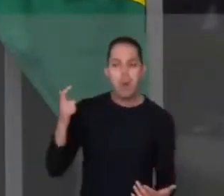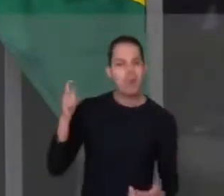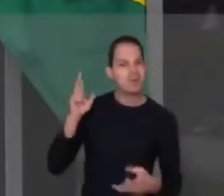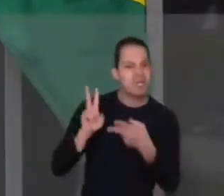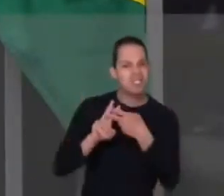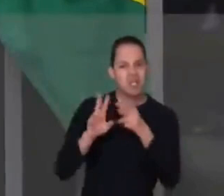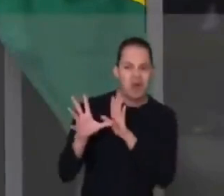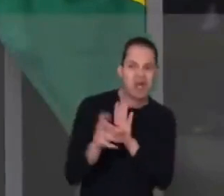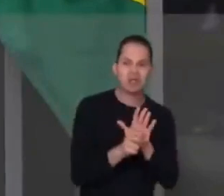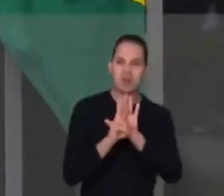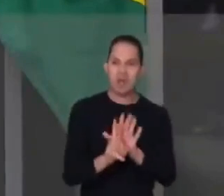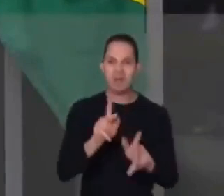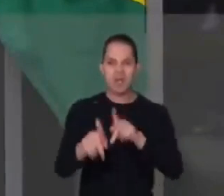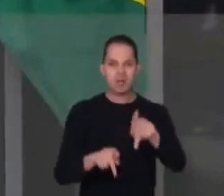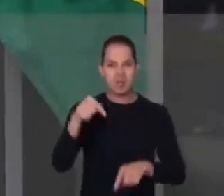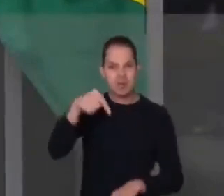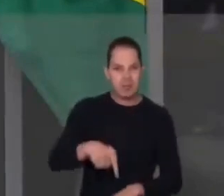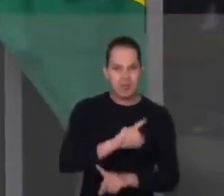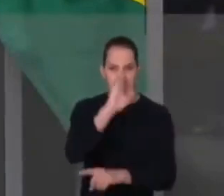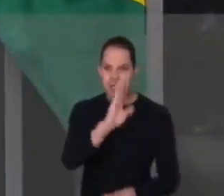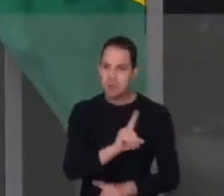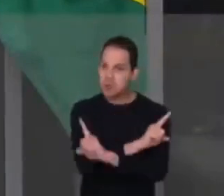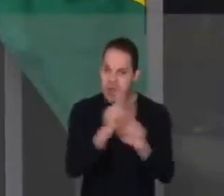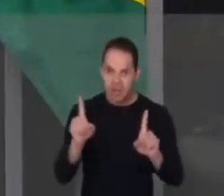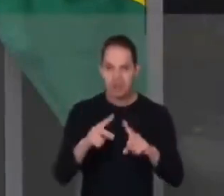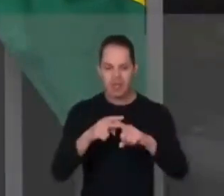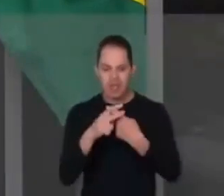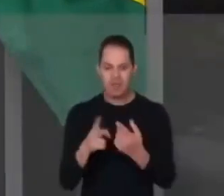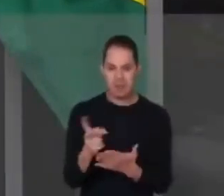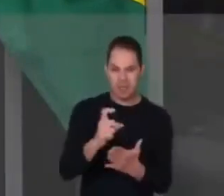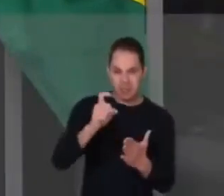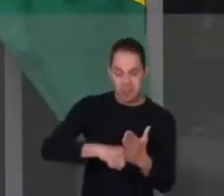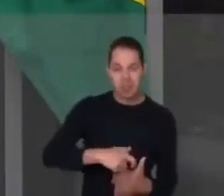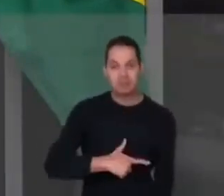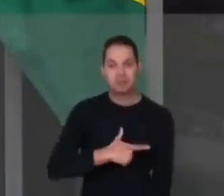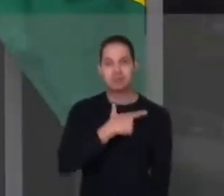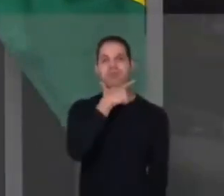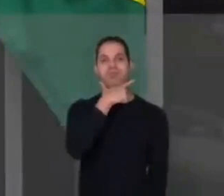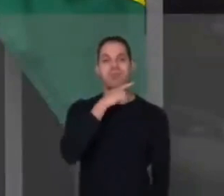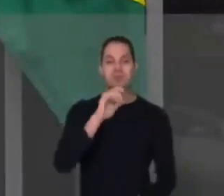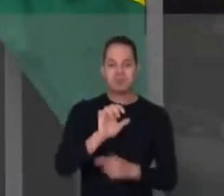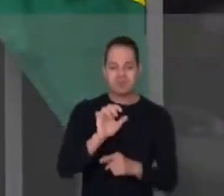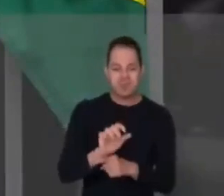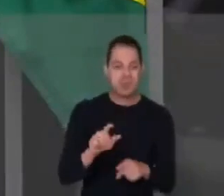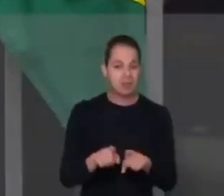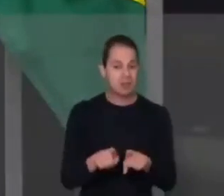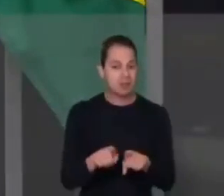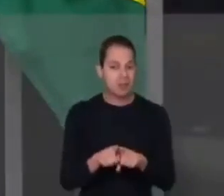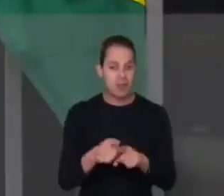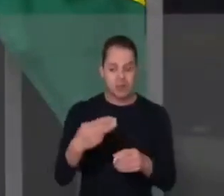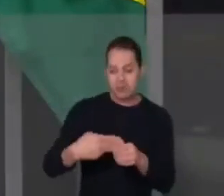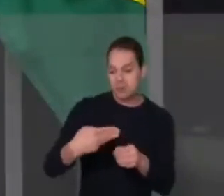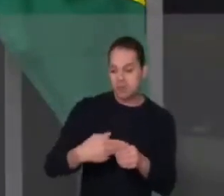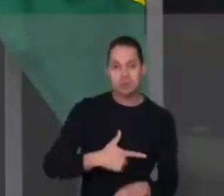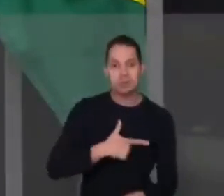ladrão que não representa o povo brasileiro essa reforma tributária aqui vai sufocar os estados e os